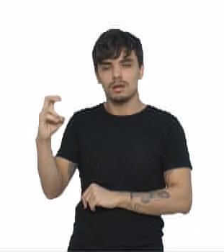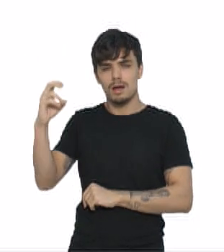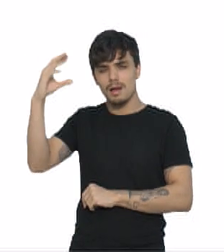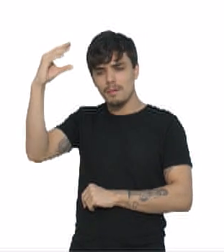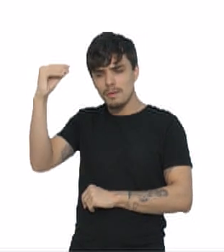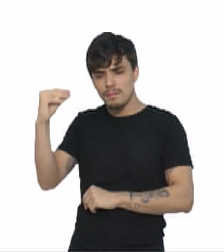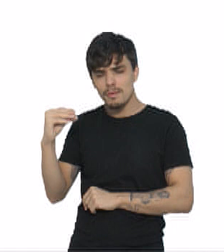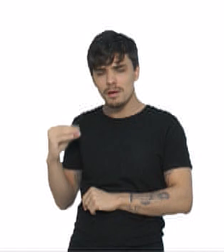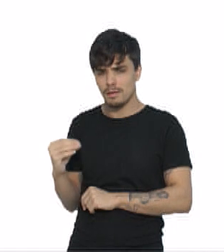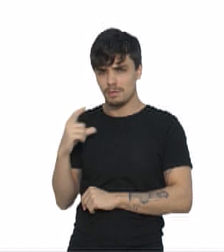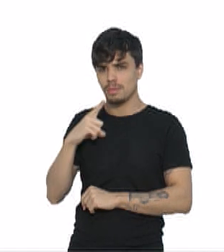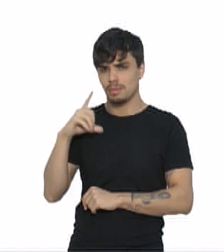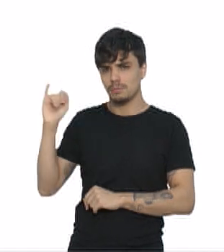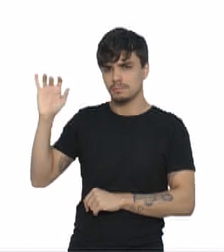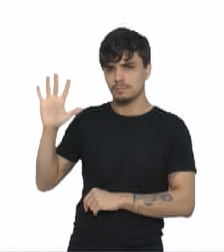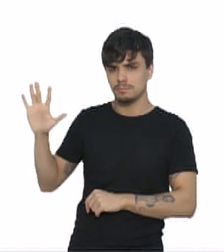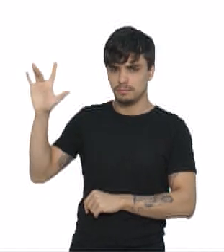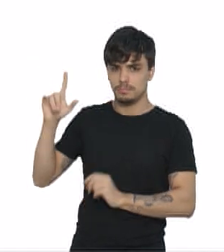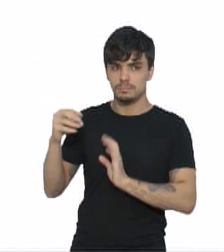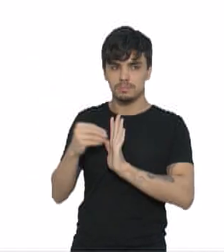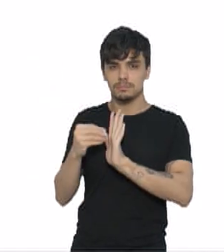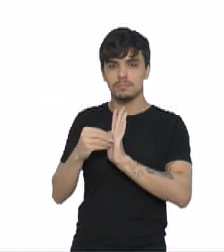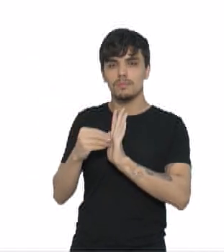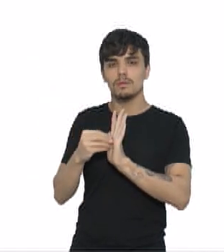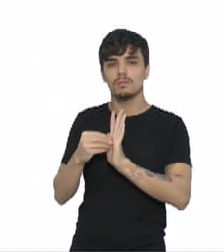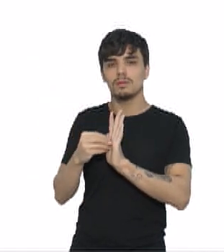vai colocando esses triângulos